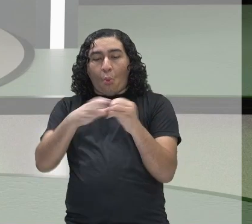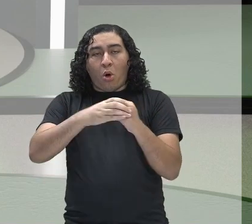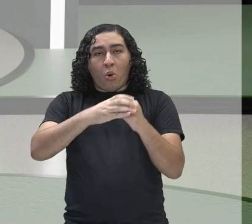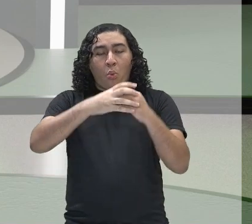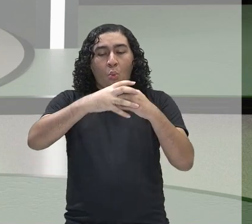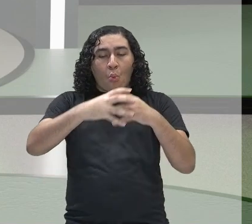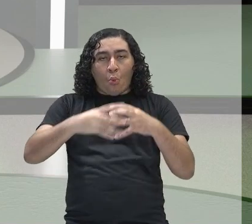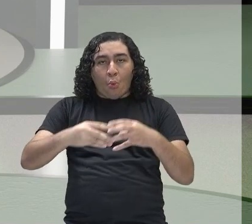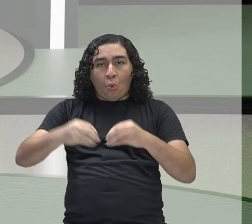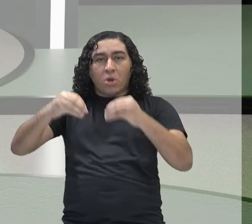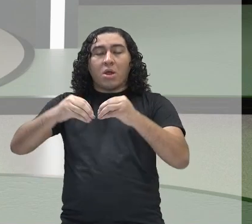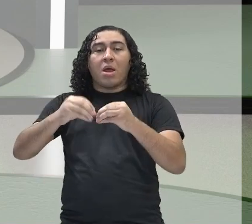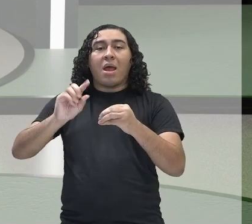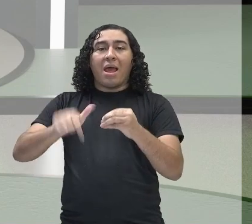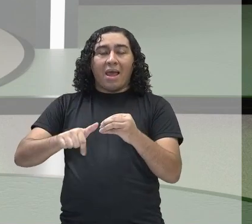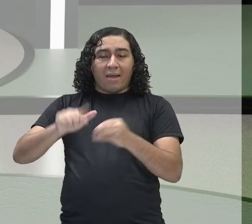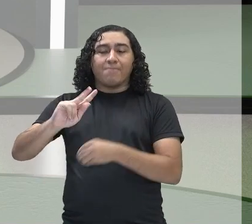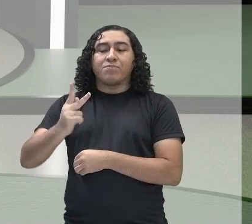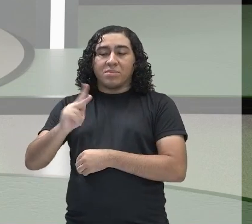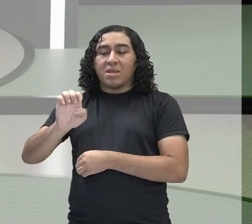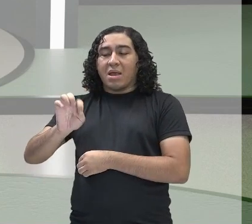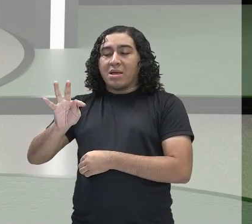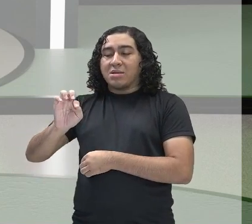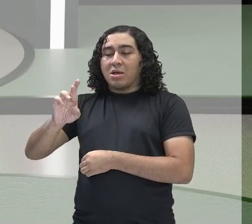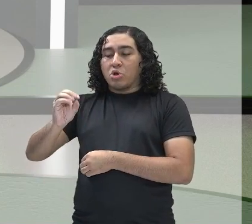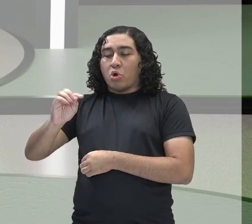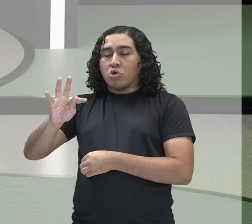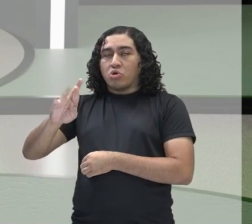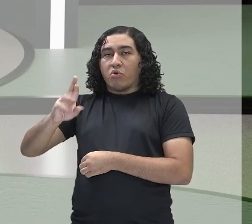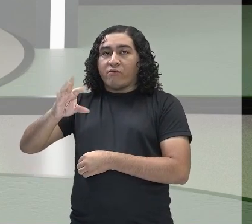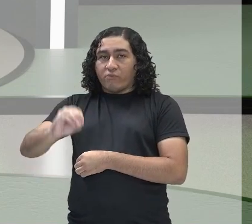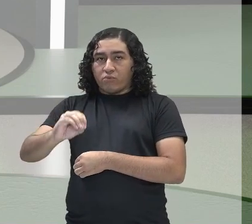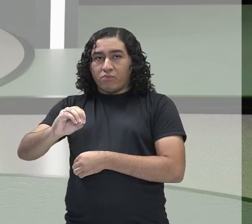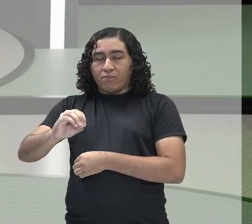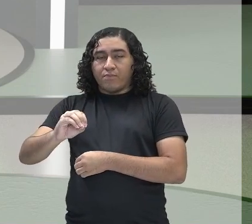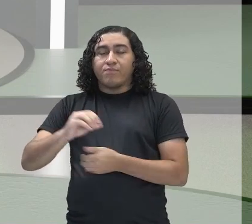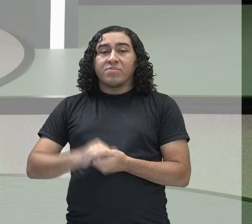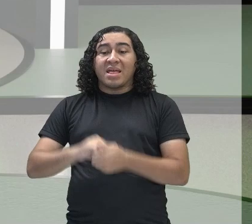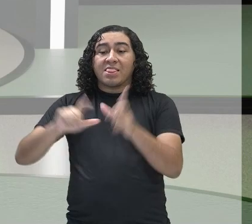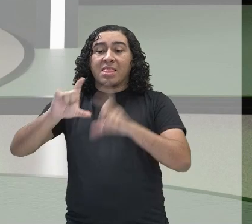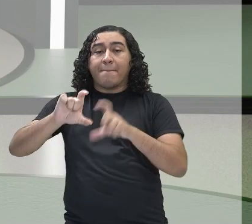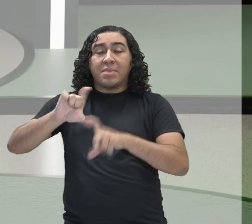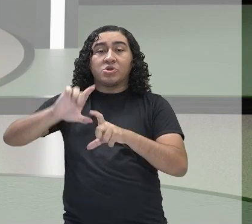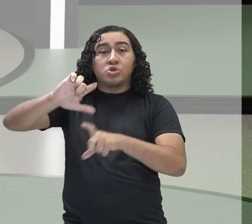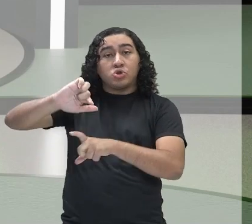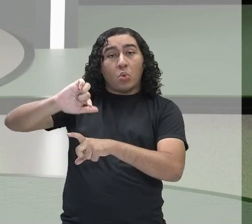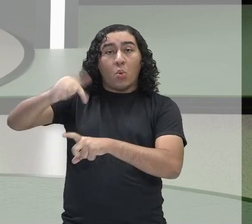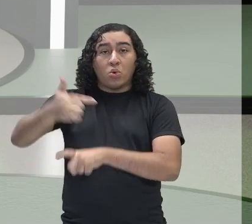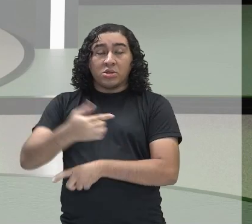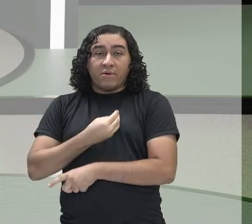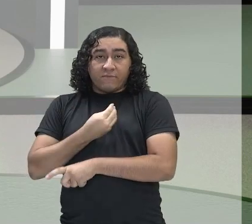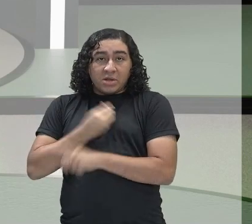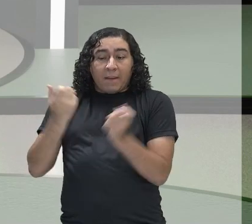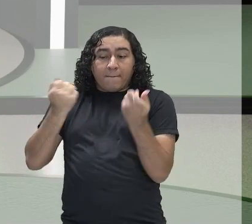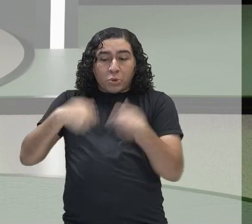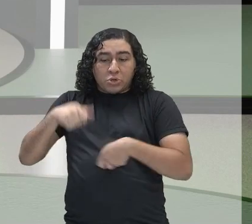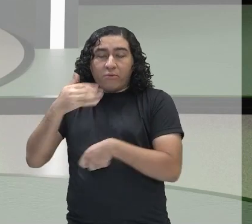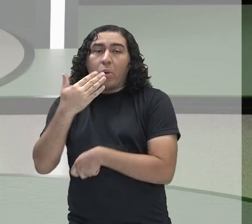ela é um ser heterótrofo né ela não produz o seu próprio alimento ela vai em busca daquele alimento